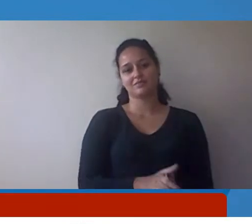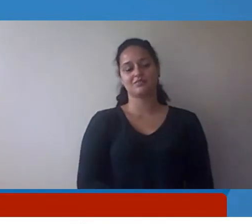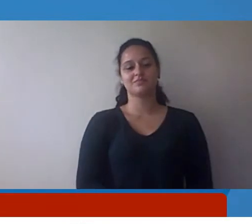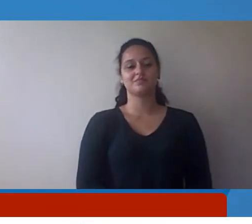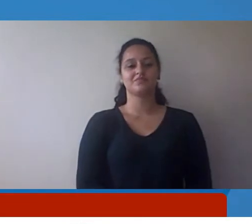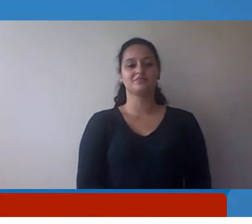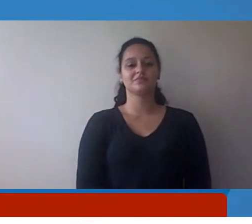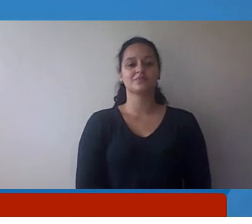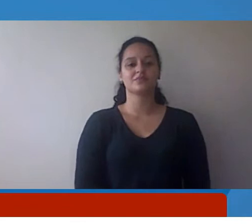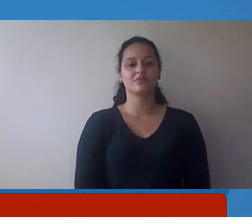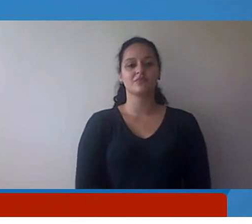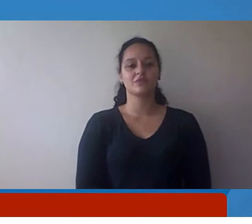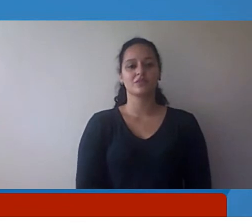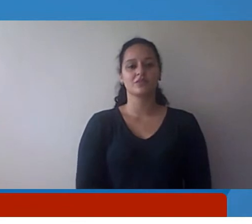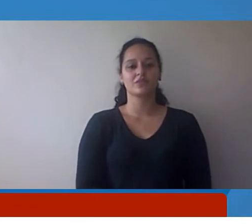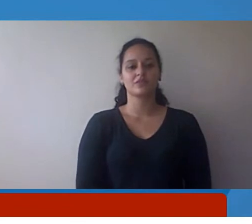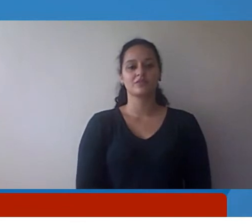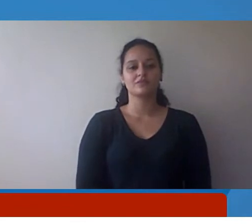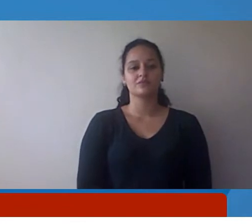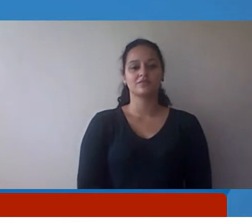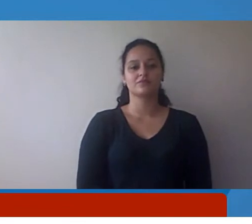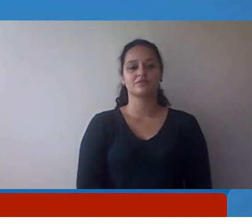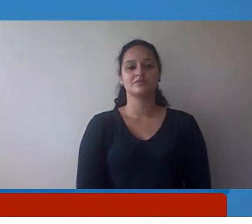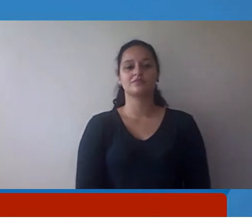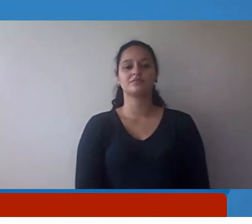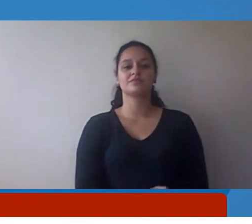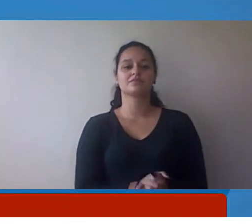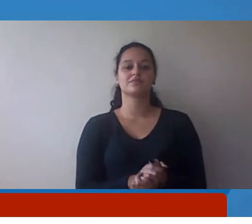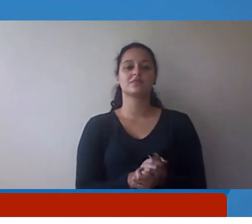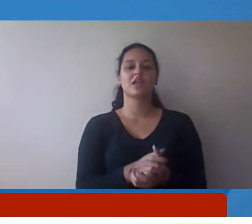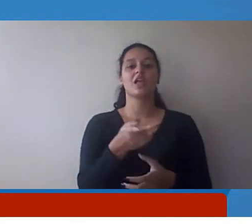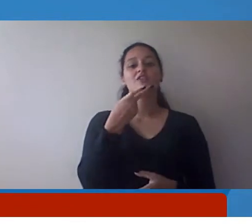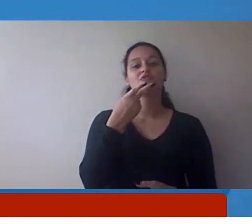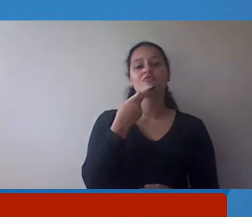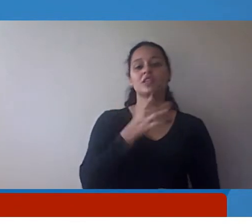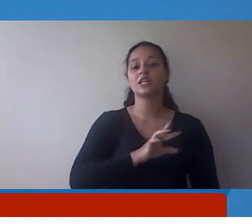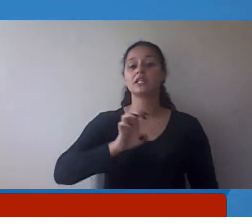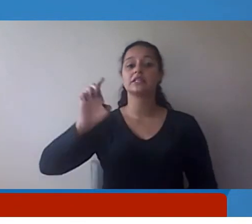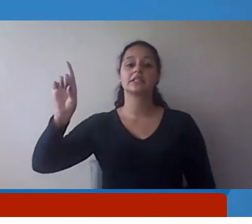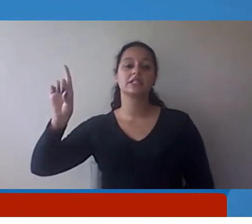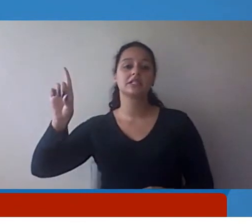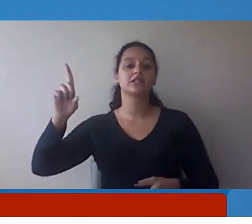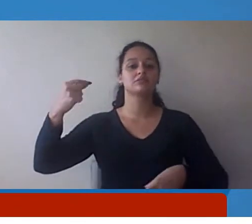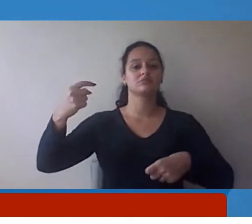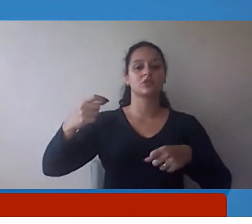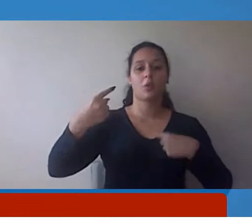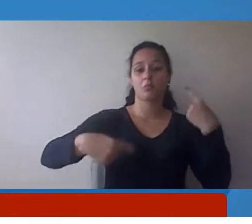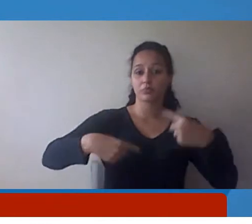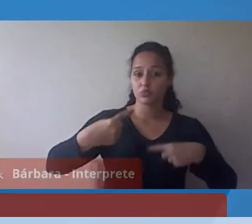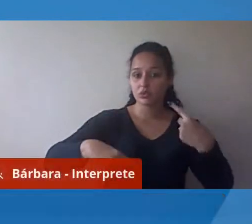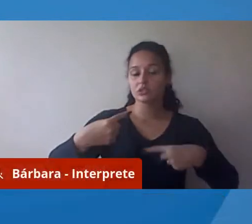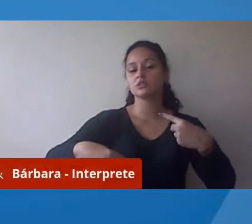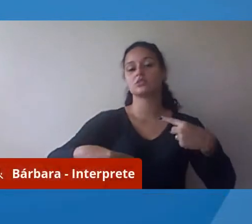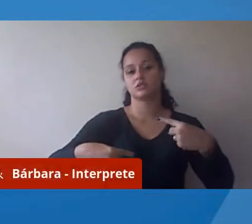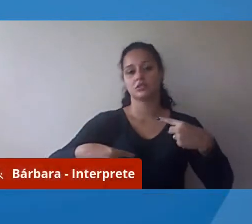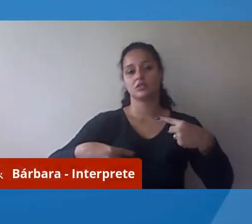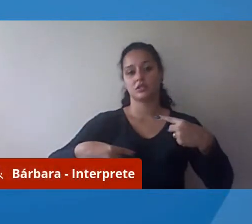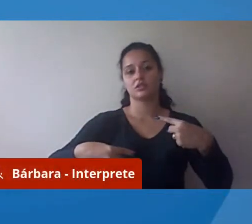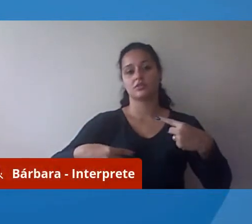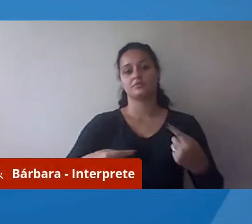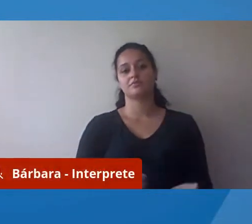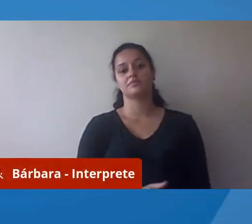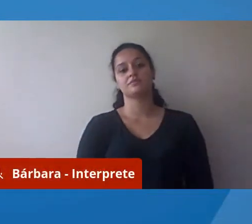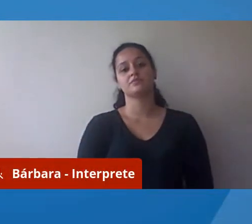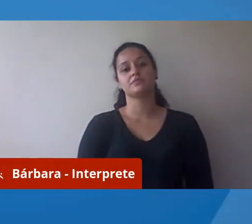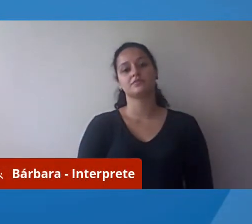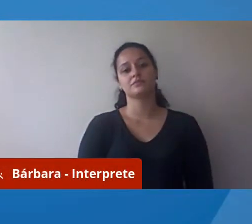extrema-direita, né? E de sua política, de sua necropolítica, né? Como diz o Danilo Corazão, sua